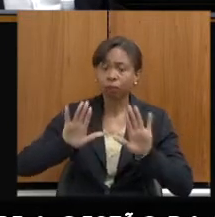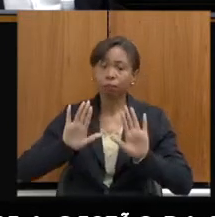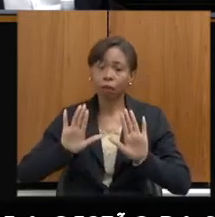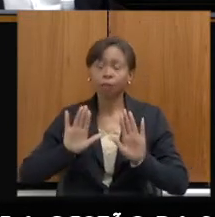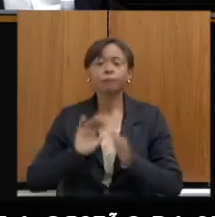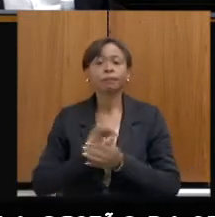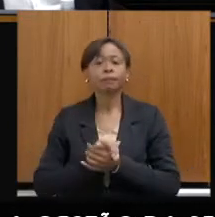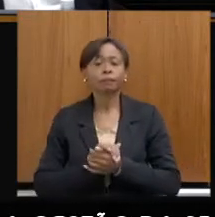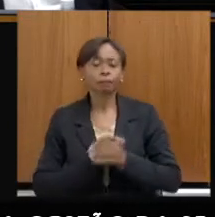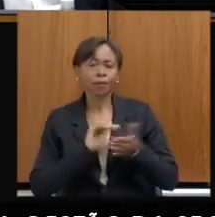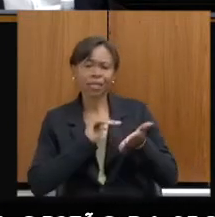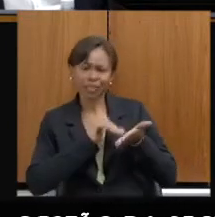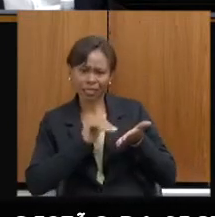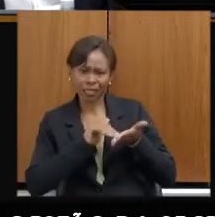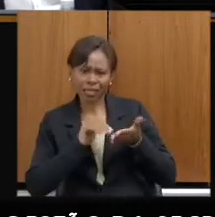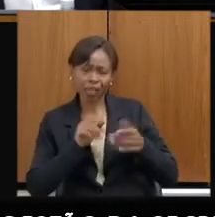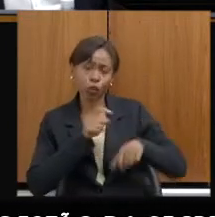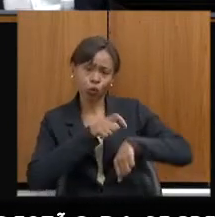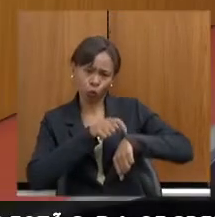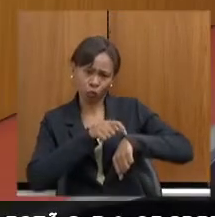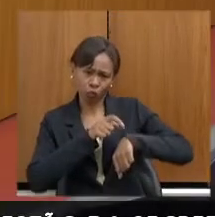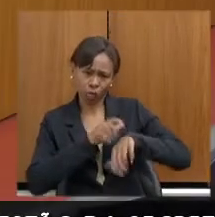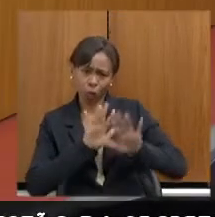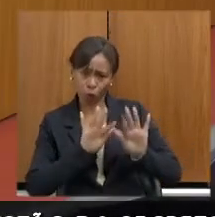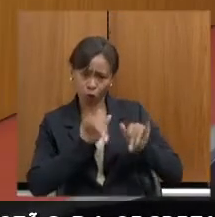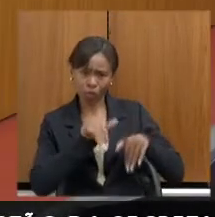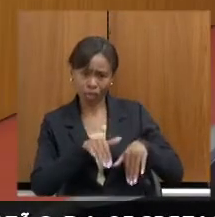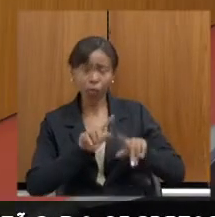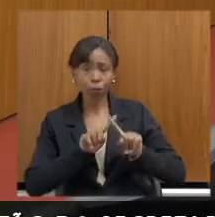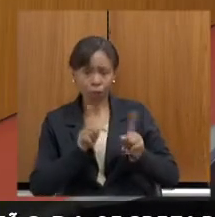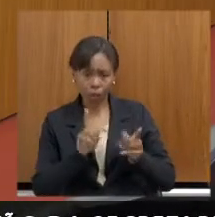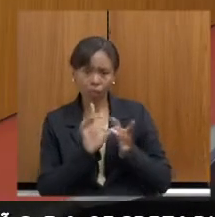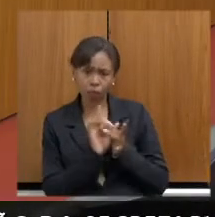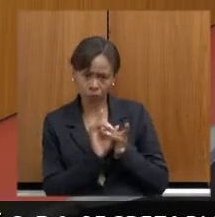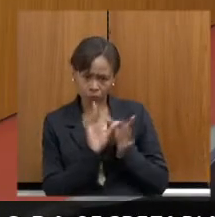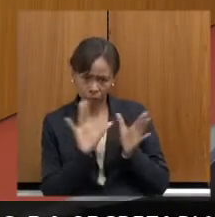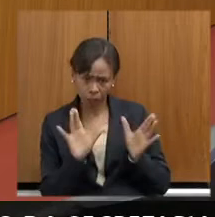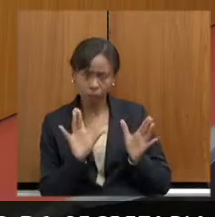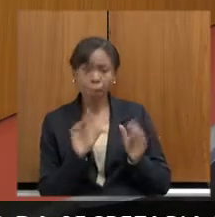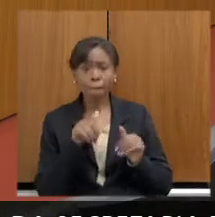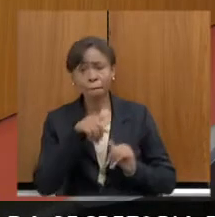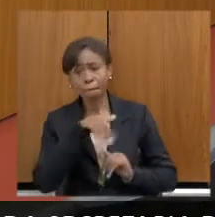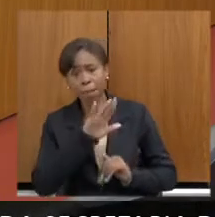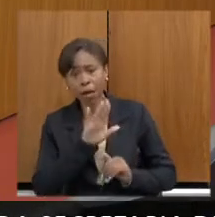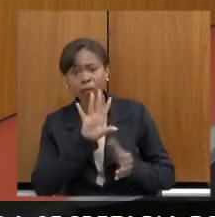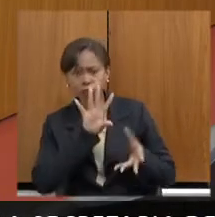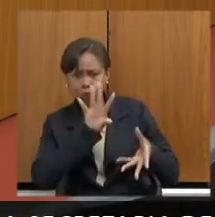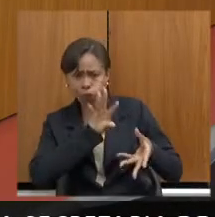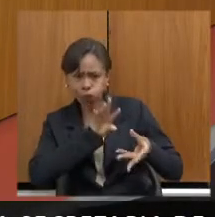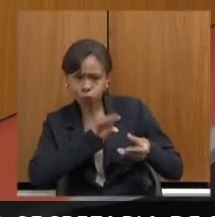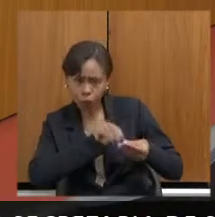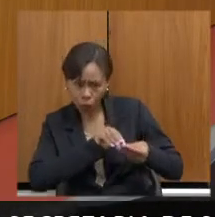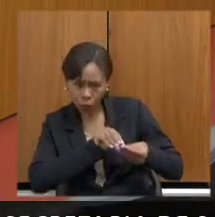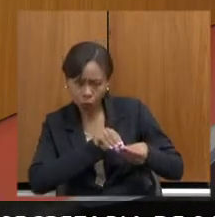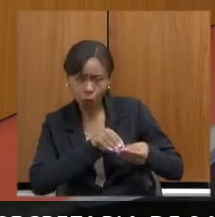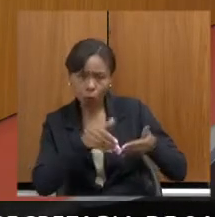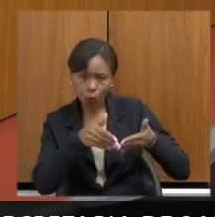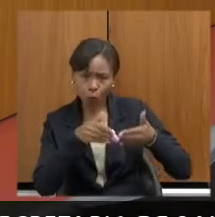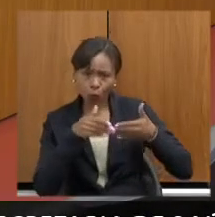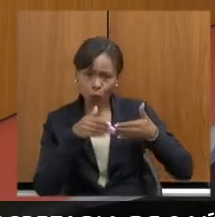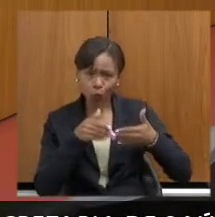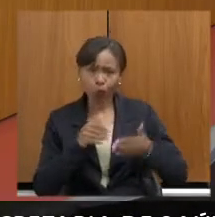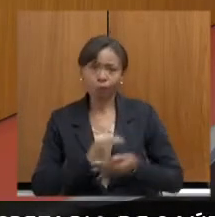já tá o tempo encerrado Mas nós vamos permitir que o Senhor possa concluir a sua